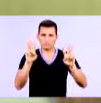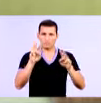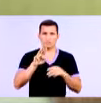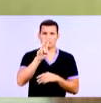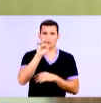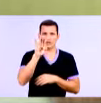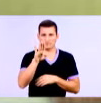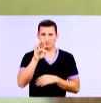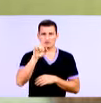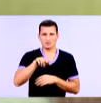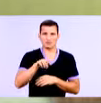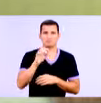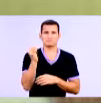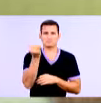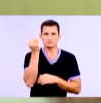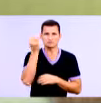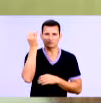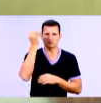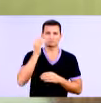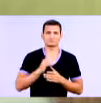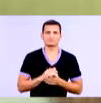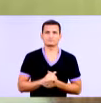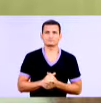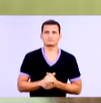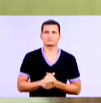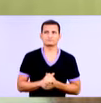é efetivamente importante.